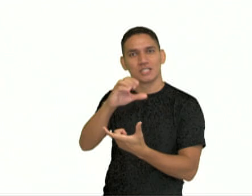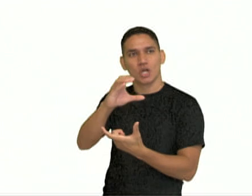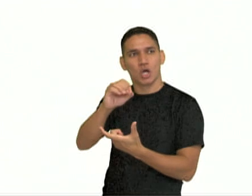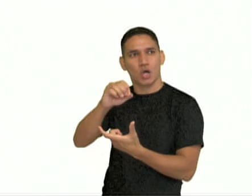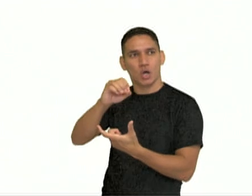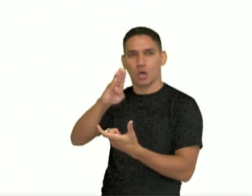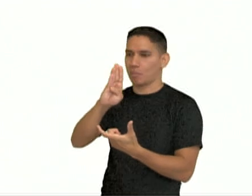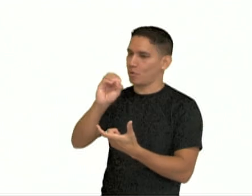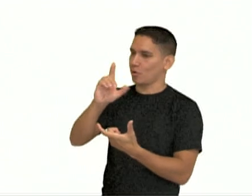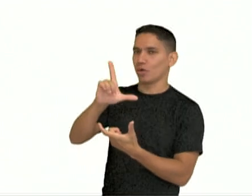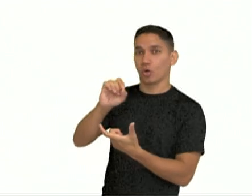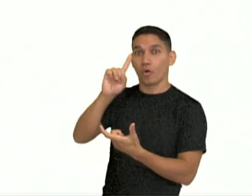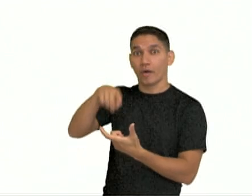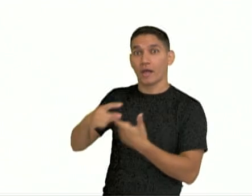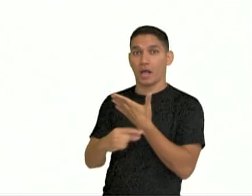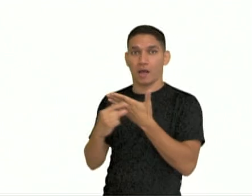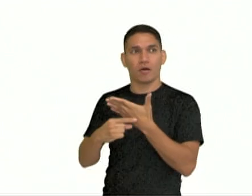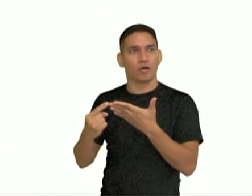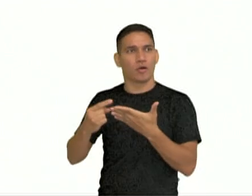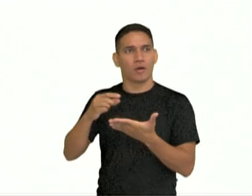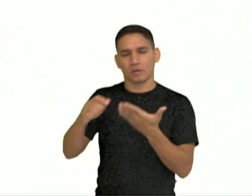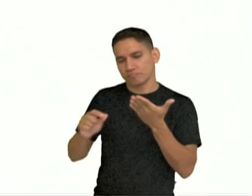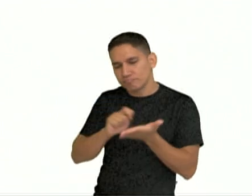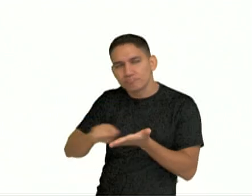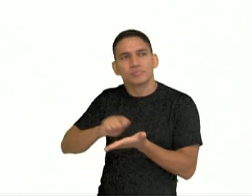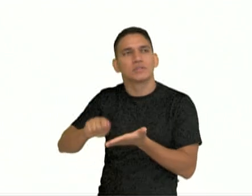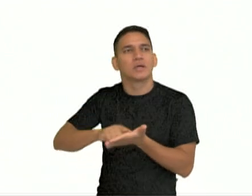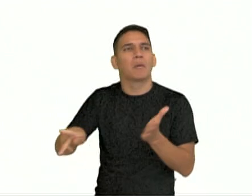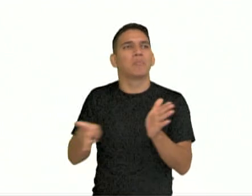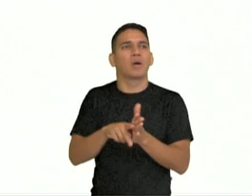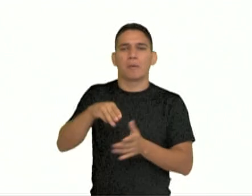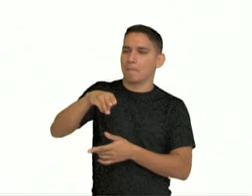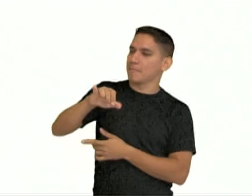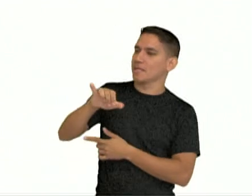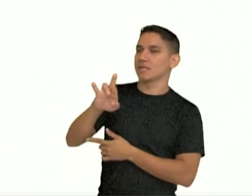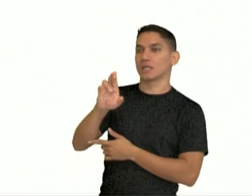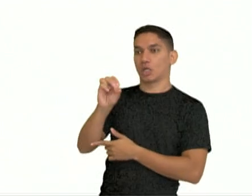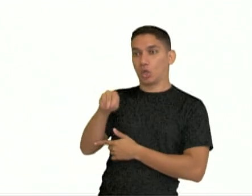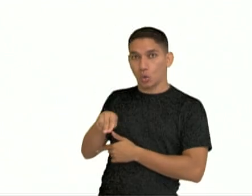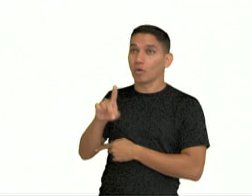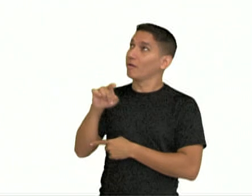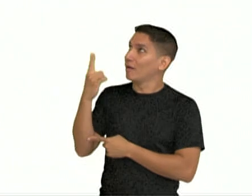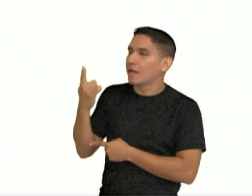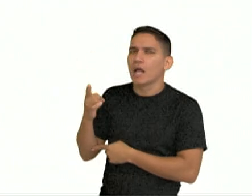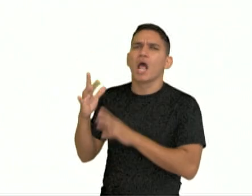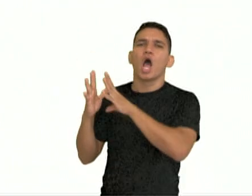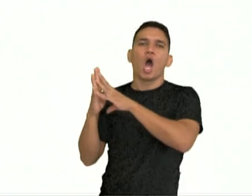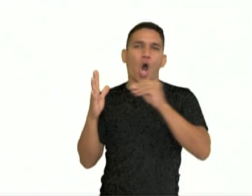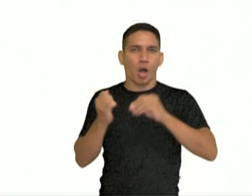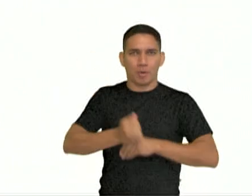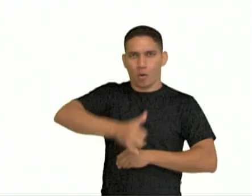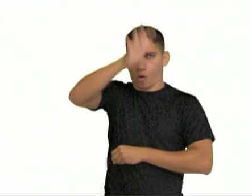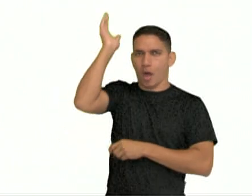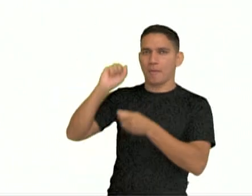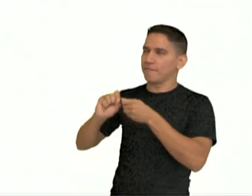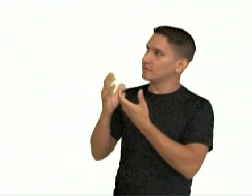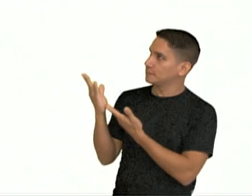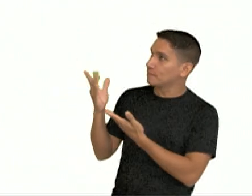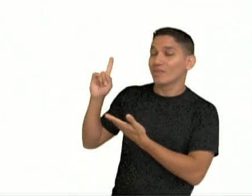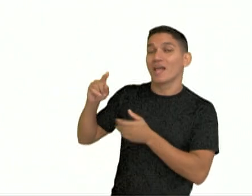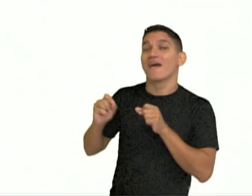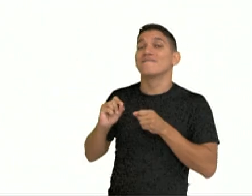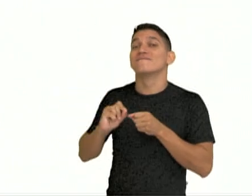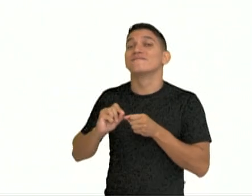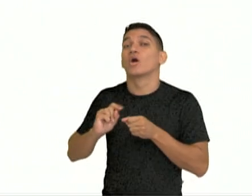foi feita por um escultor grego, Miron. A estátua original dele não chegou até hoje, mas essa aqui é uma réplica feita pelos romanos. E ela representa o atleta